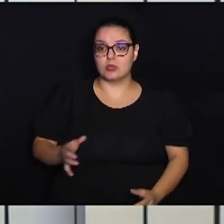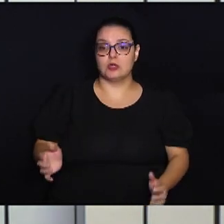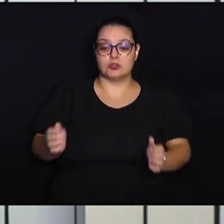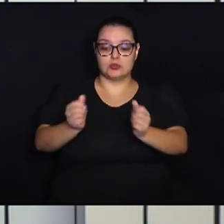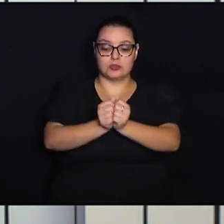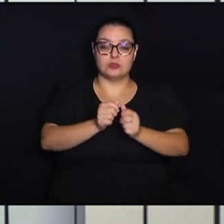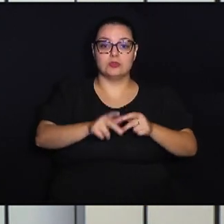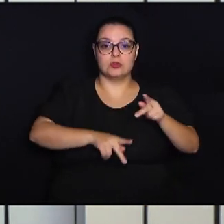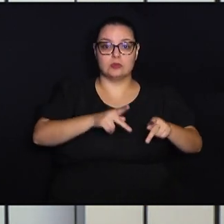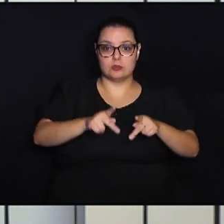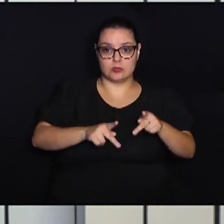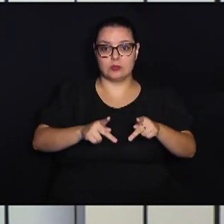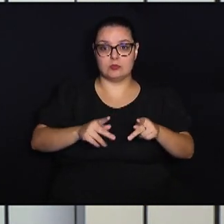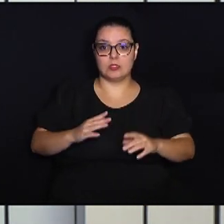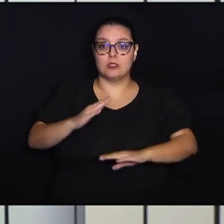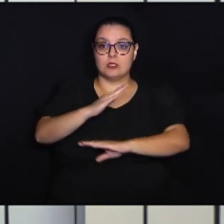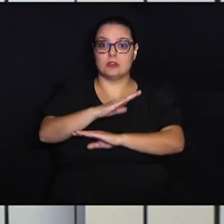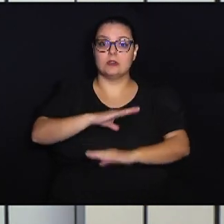200 edições.